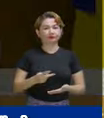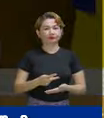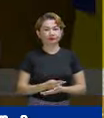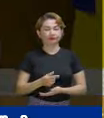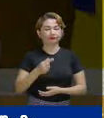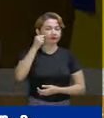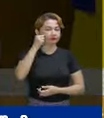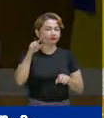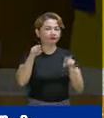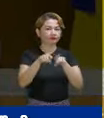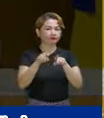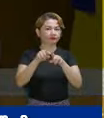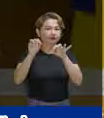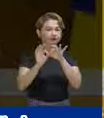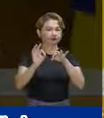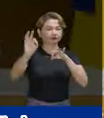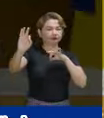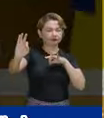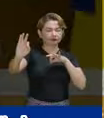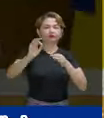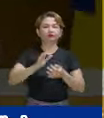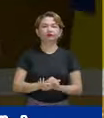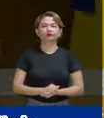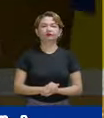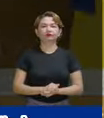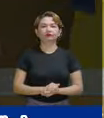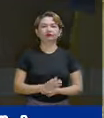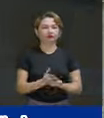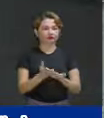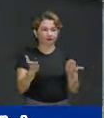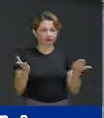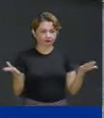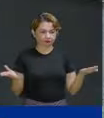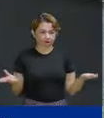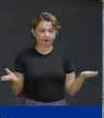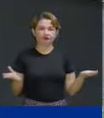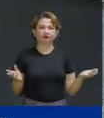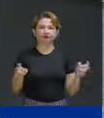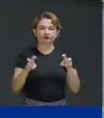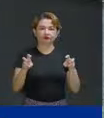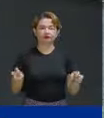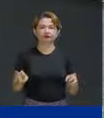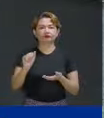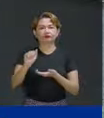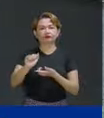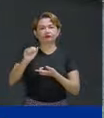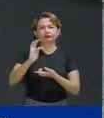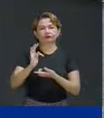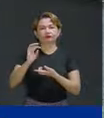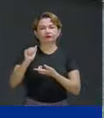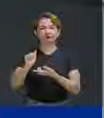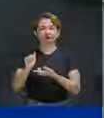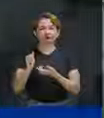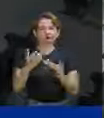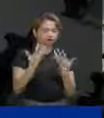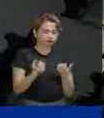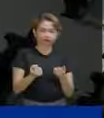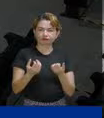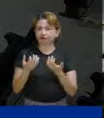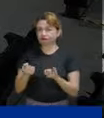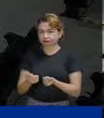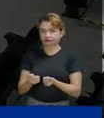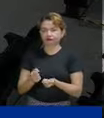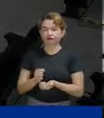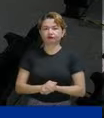Desembargador Carmo Antônio é negro de pele clara, tem cabelos parcialmente grisalhos, curtos, olhos amendoados, castanho escuro, nariz apilado e traje toga preto.